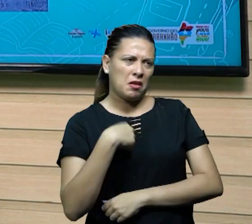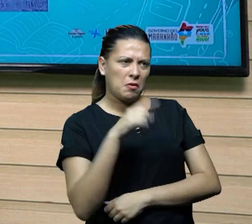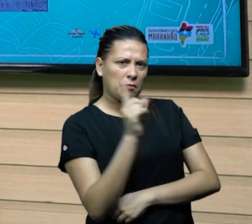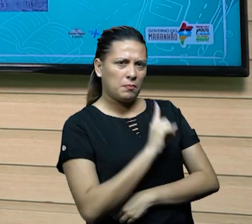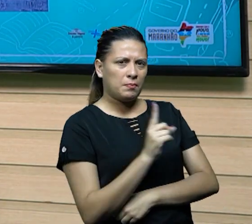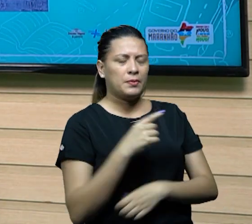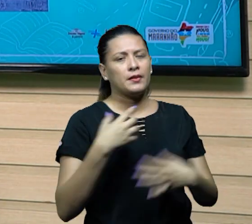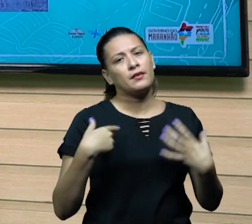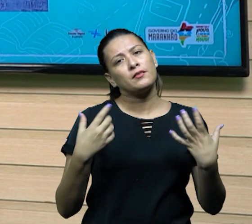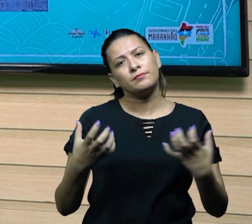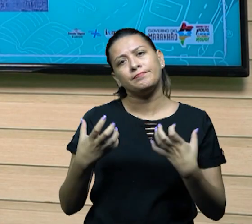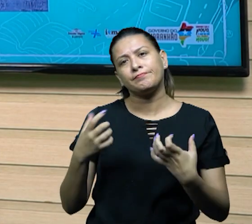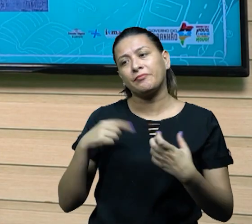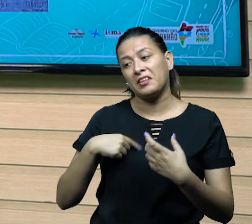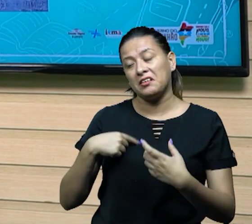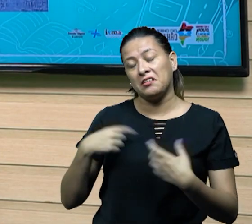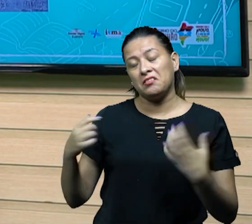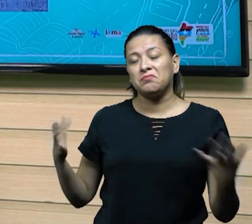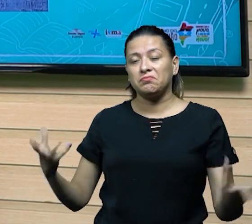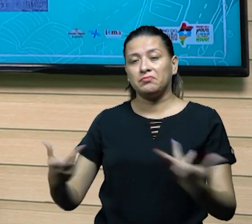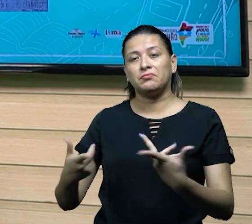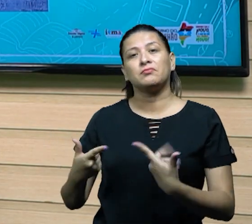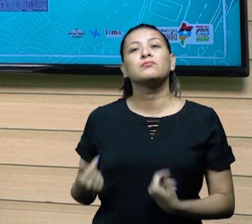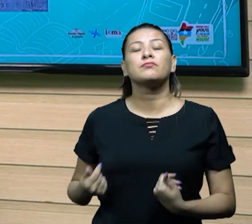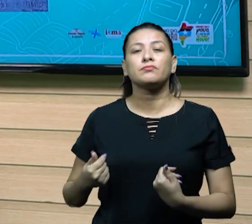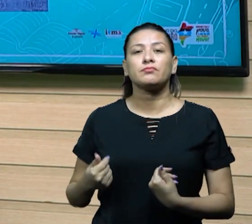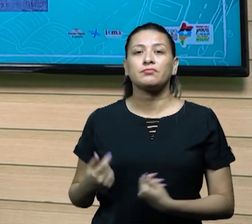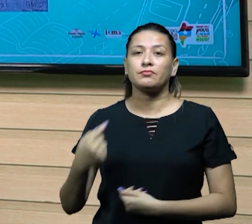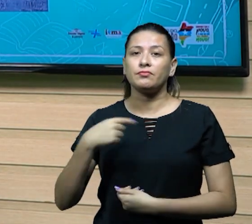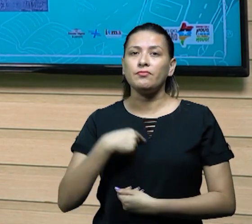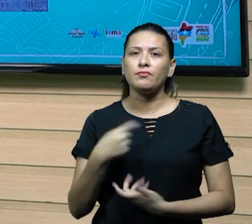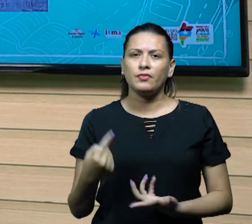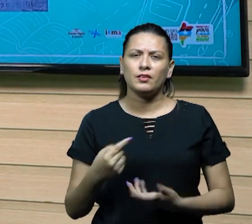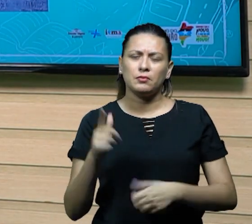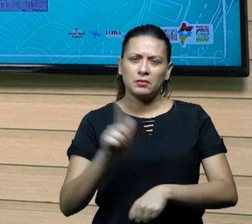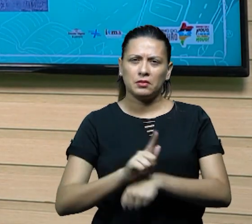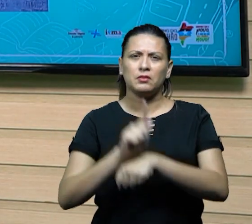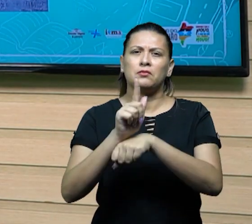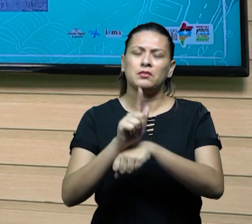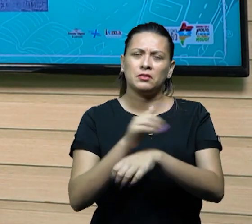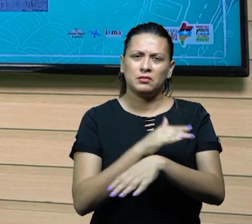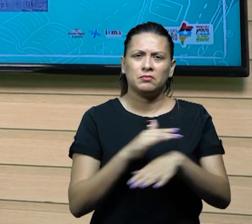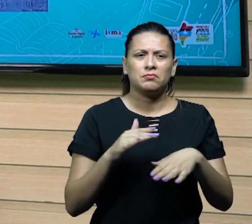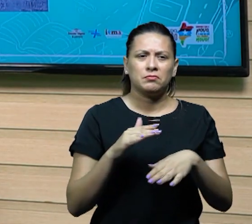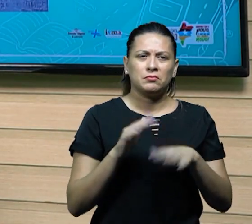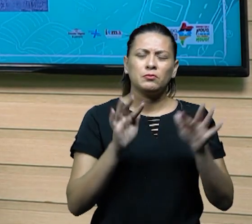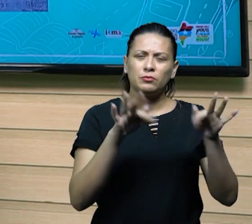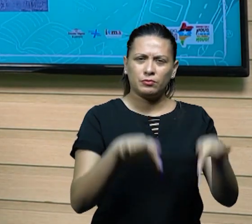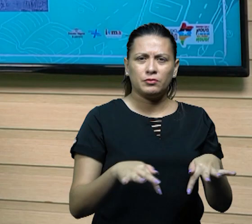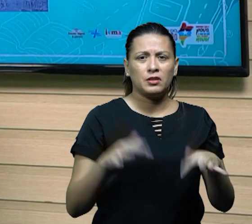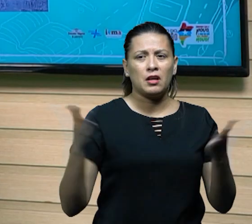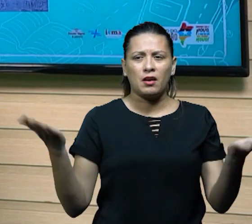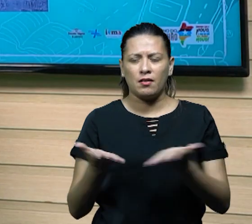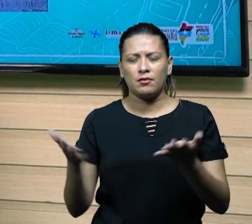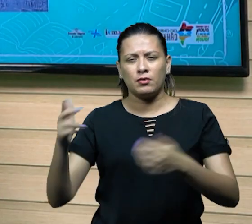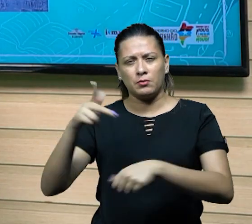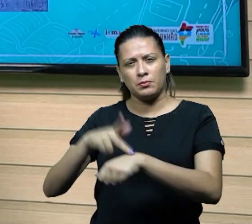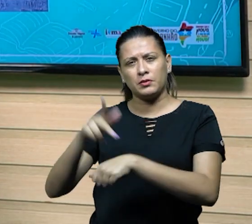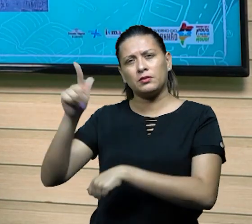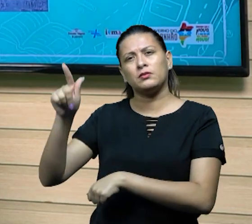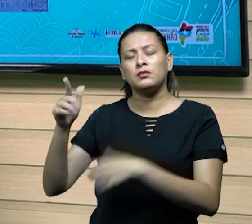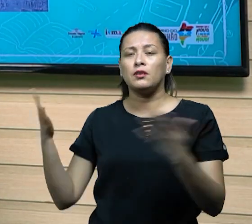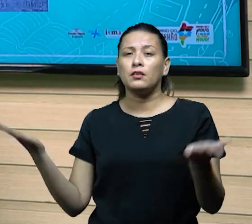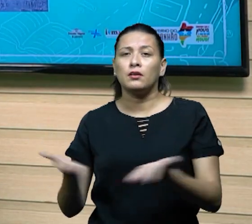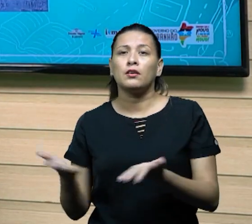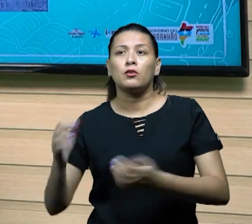desses objetivos. E aí você diz, não vou desistir não. Porque agora, mais do que nunca, eu estou capacitado. E sabe de uma coisa? Eu terminei uma graduação, agora